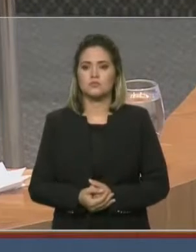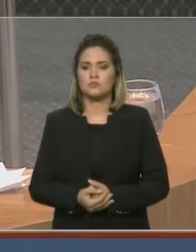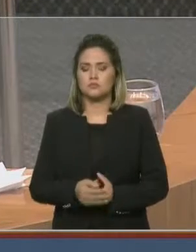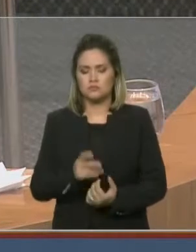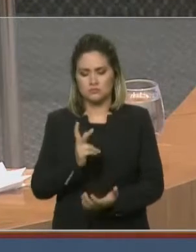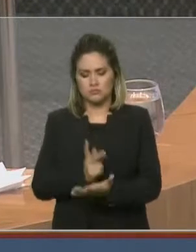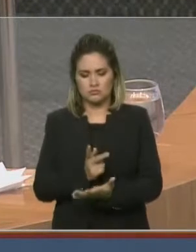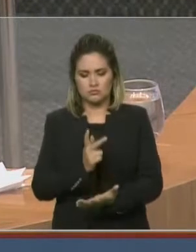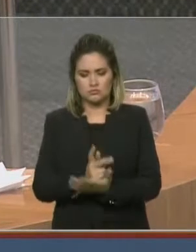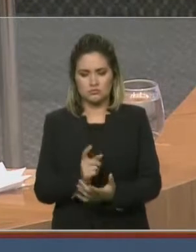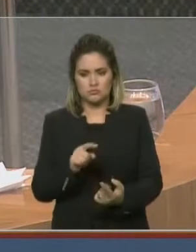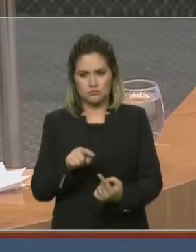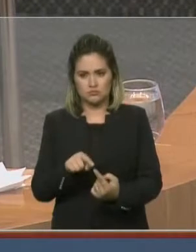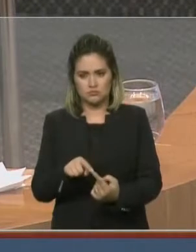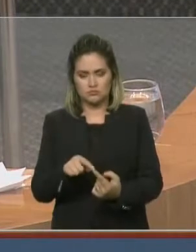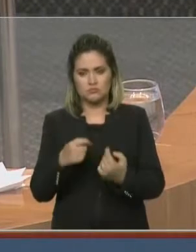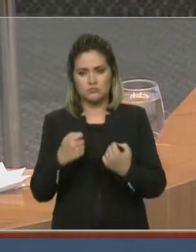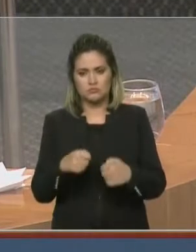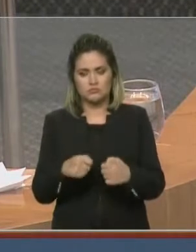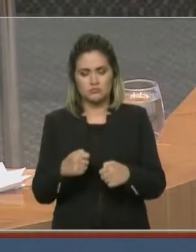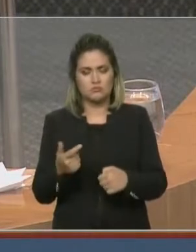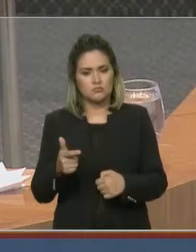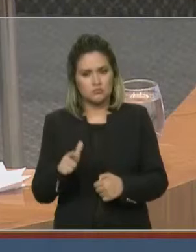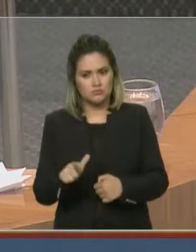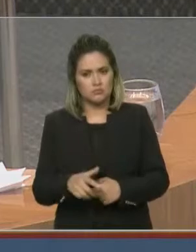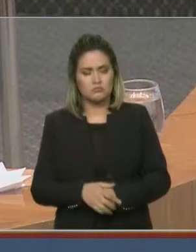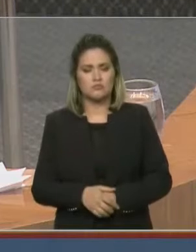vez, fazer um resgate,